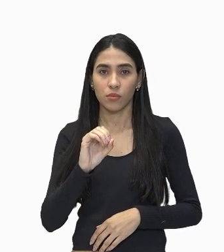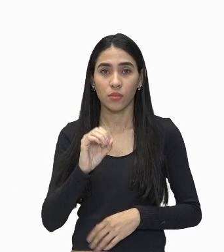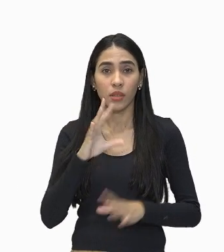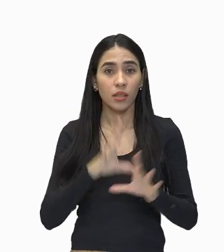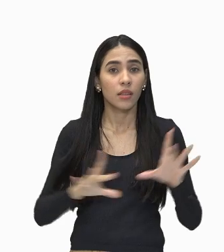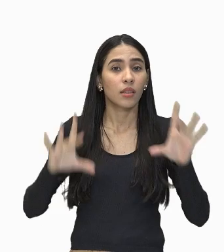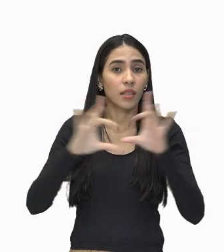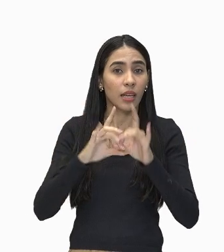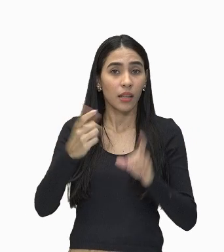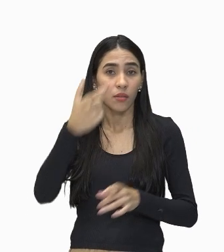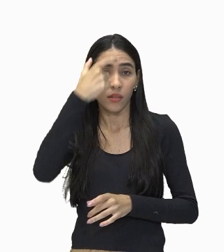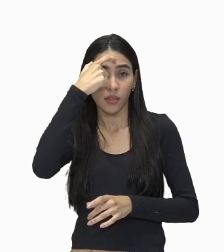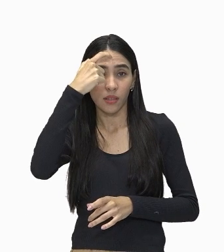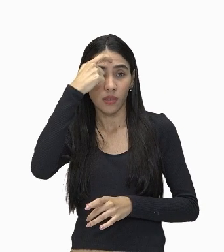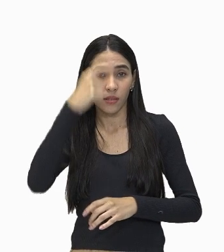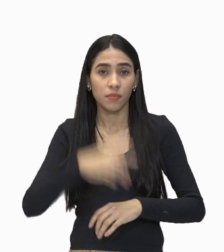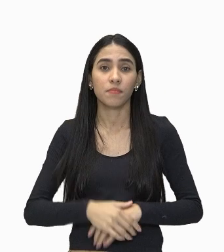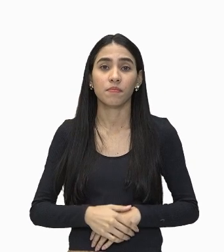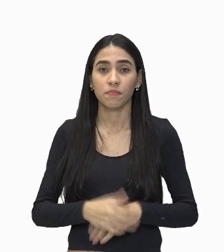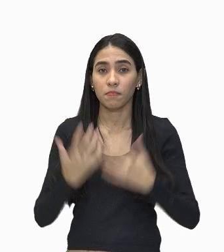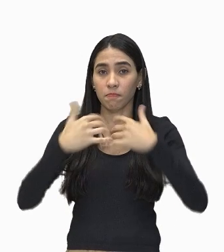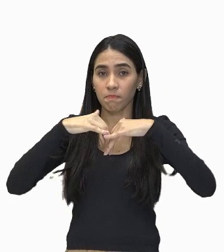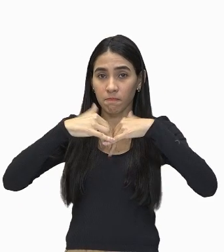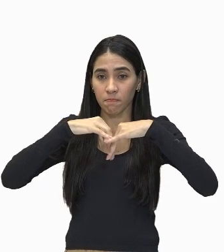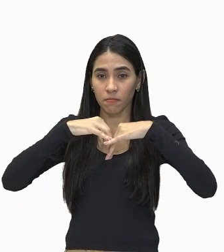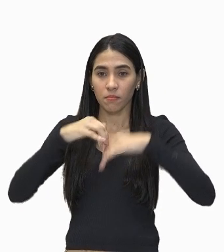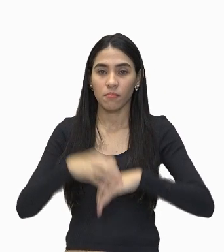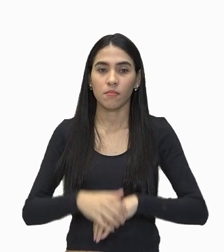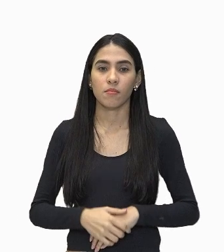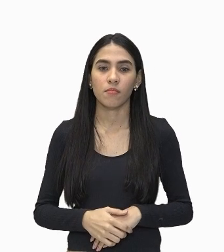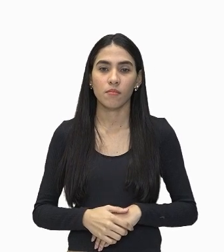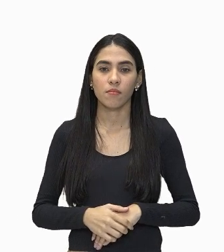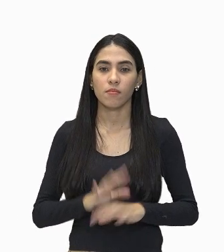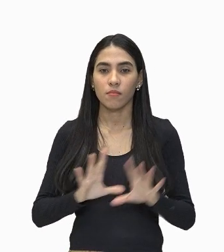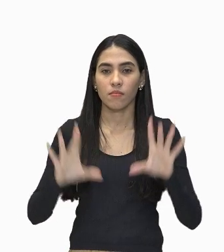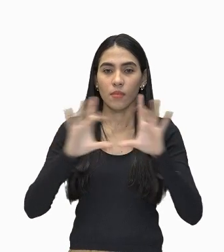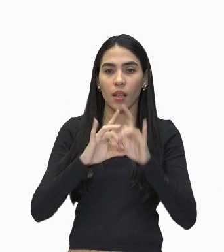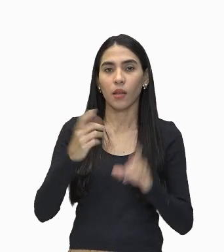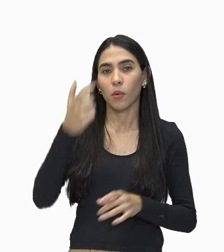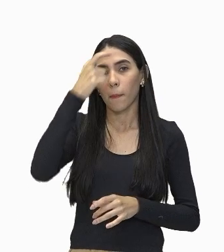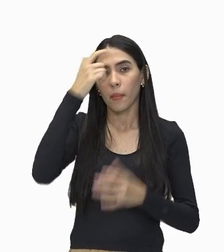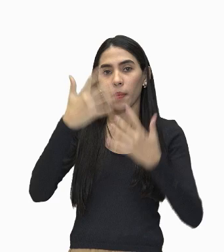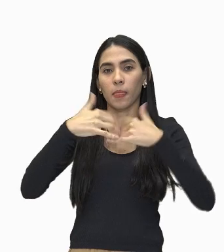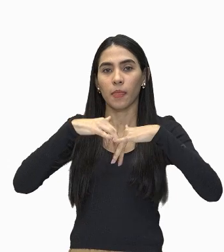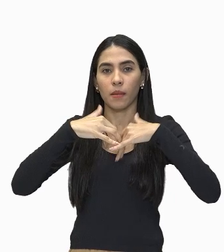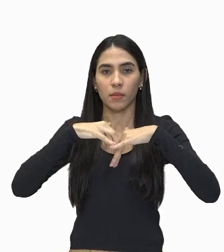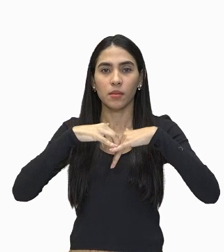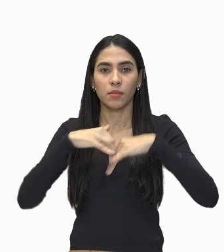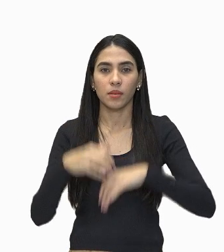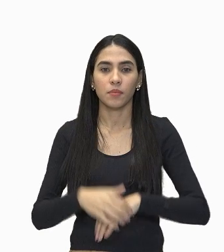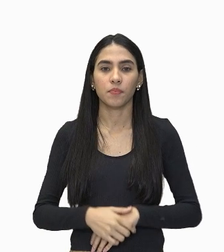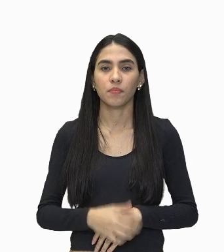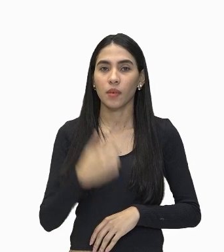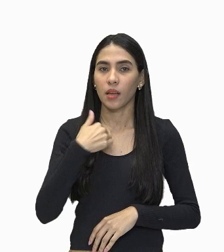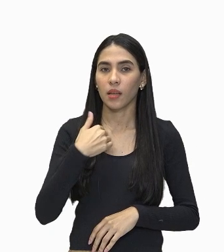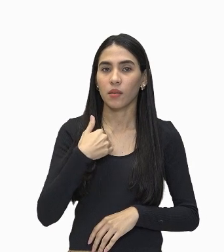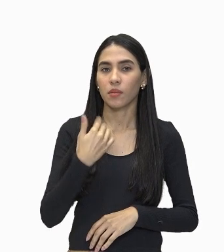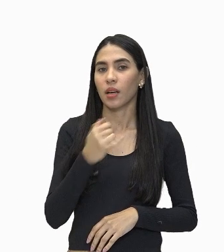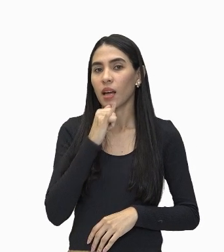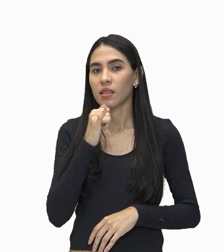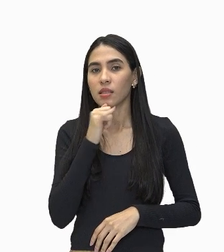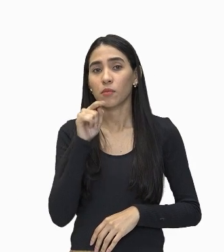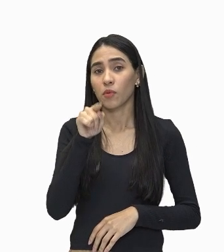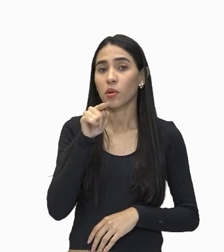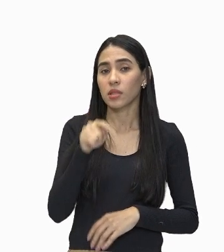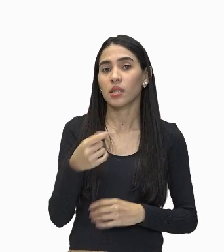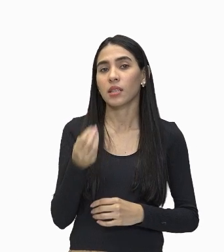ligado com a consciência, está ligado com o cognitivo, está ligado com o pensamento, está ligado com aquilo que eu, né, estou